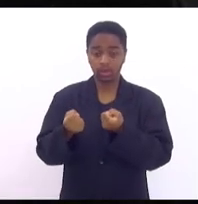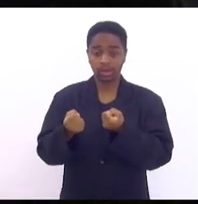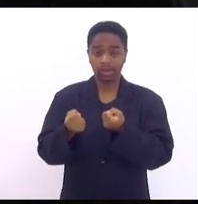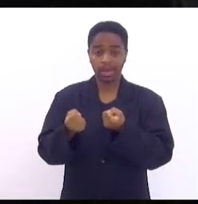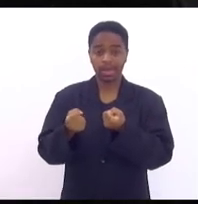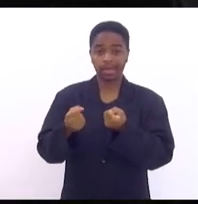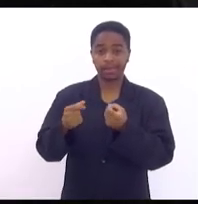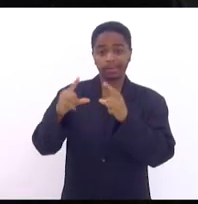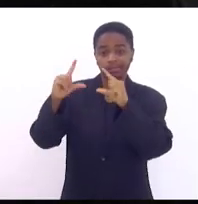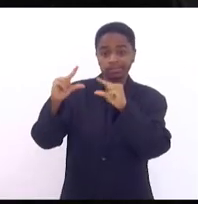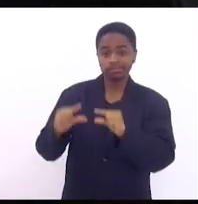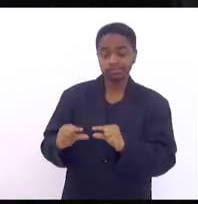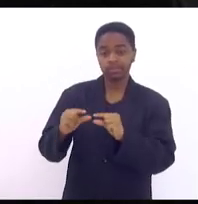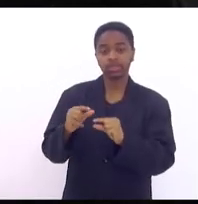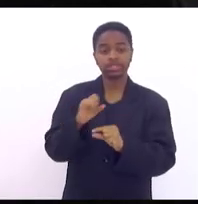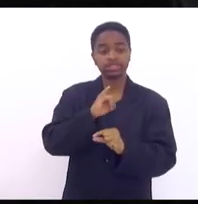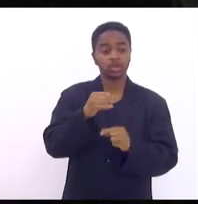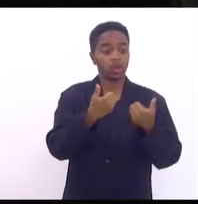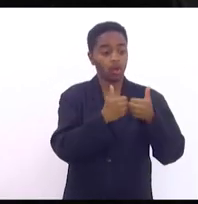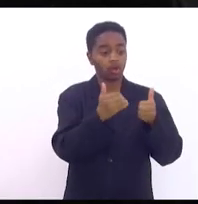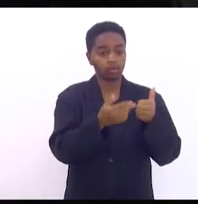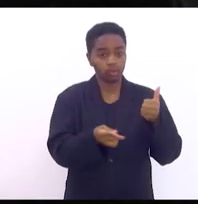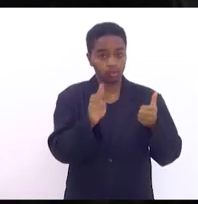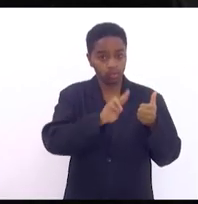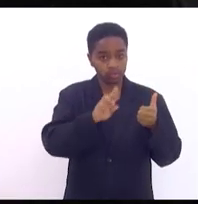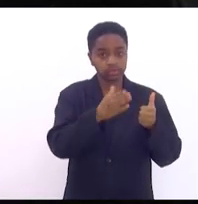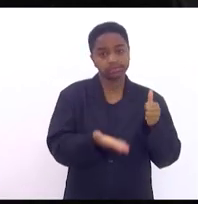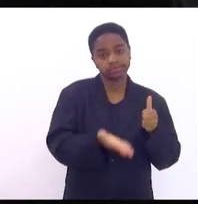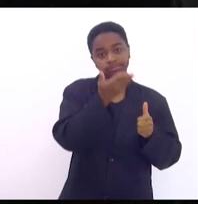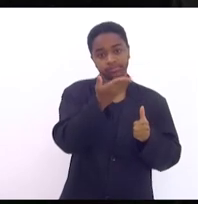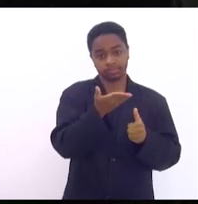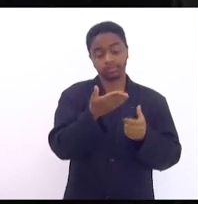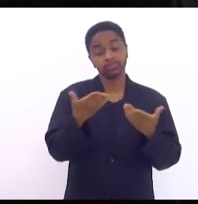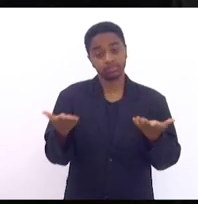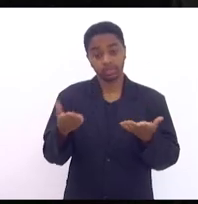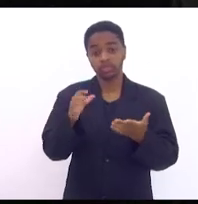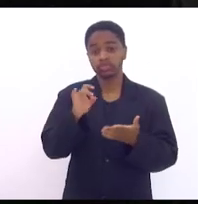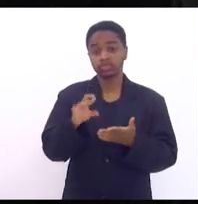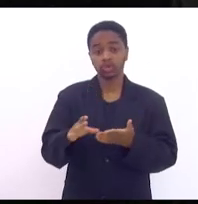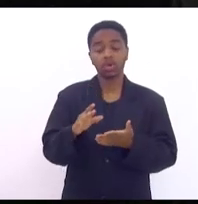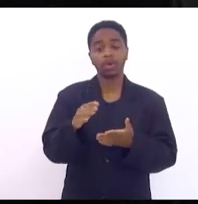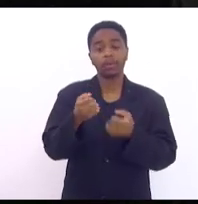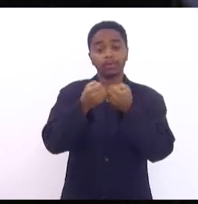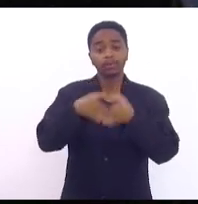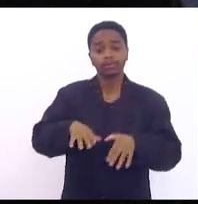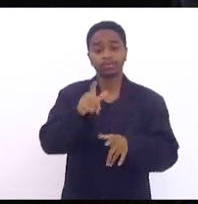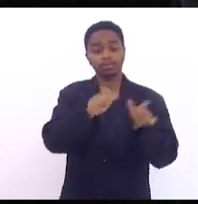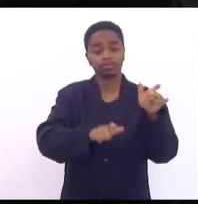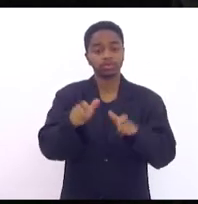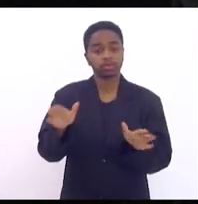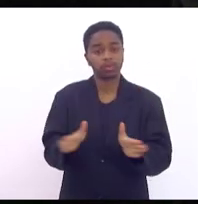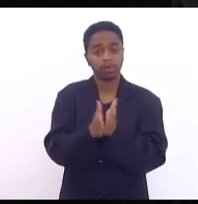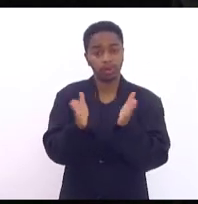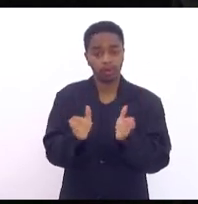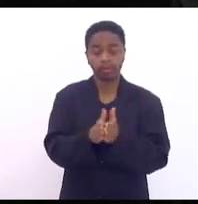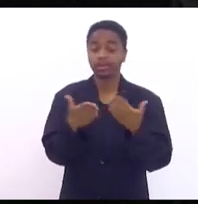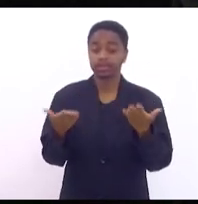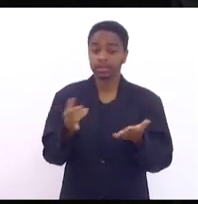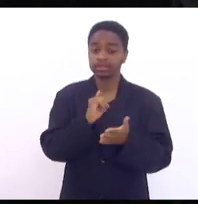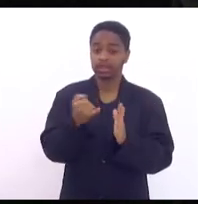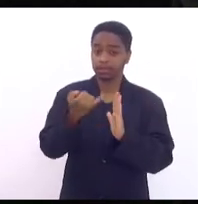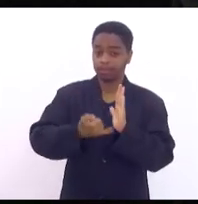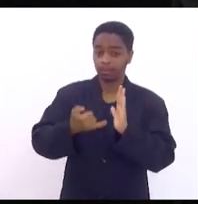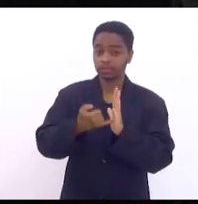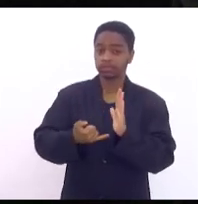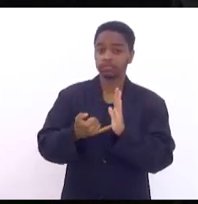sentir o preço da passagem aumentar mais. Então, os mais pobres, eles pagam mais quando esse imposto é